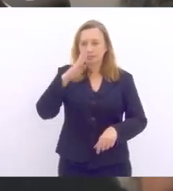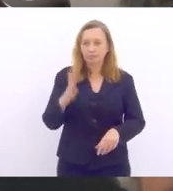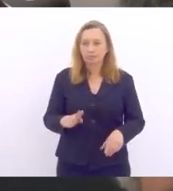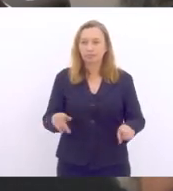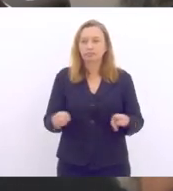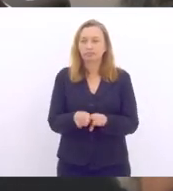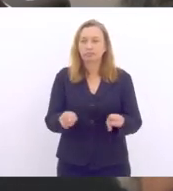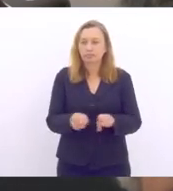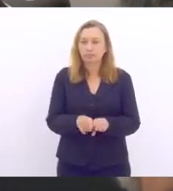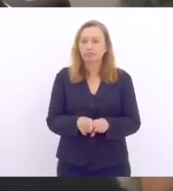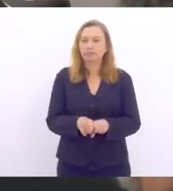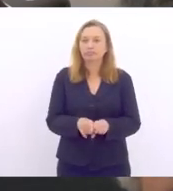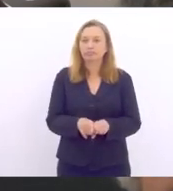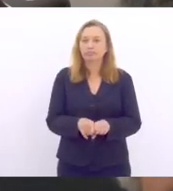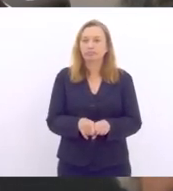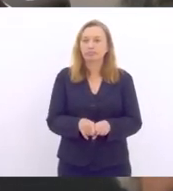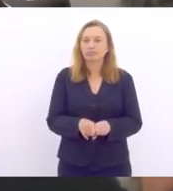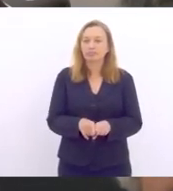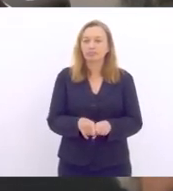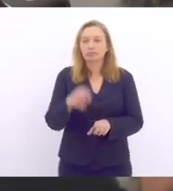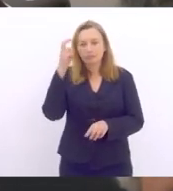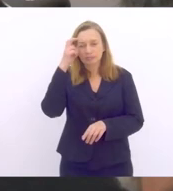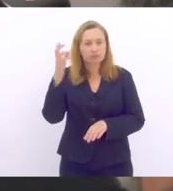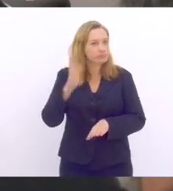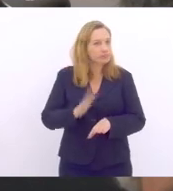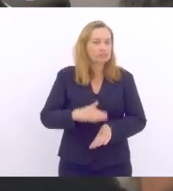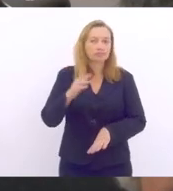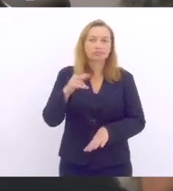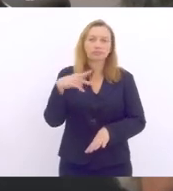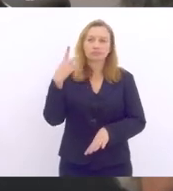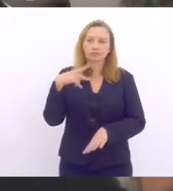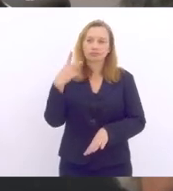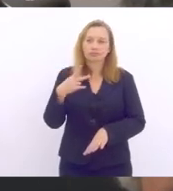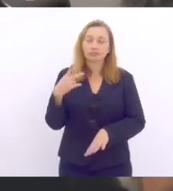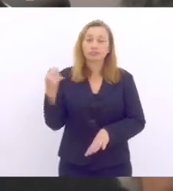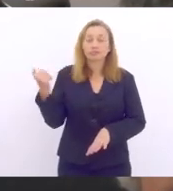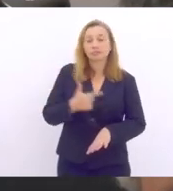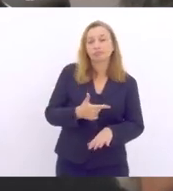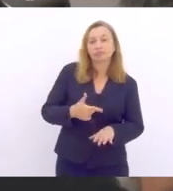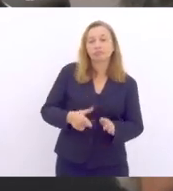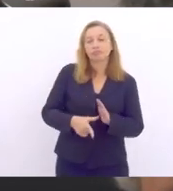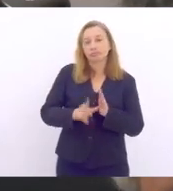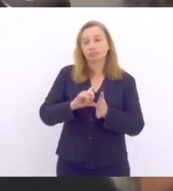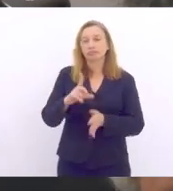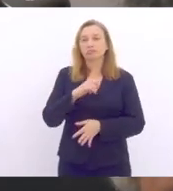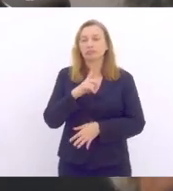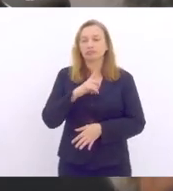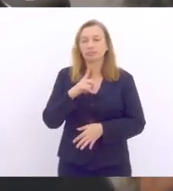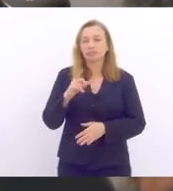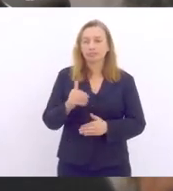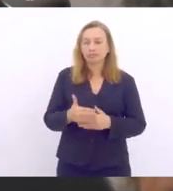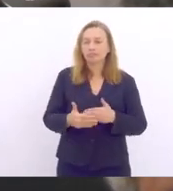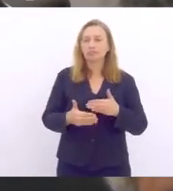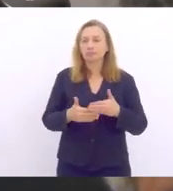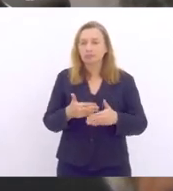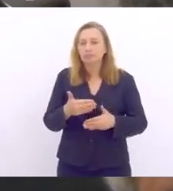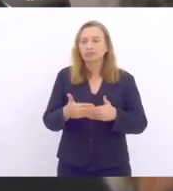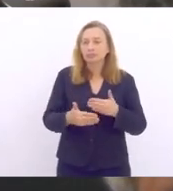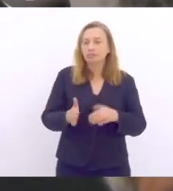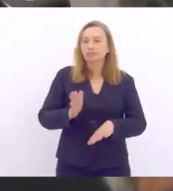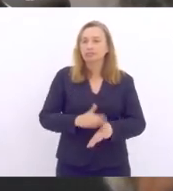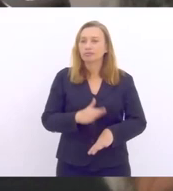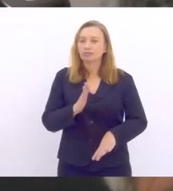de inclinação para uma cultura muito mais punitivista do que havia antes. Né? A gente vai caminhando cada vez mais